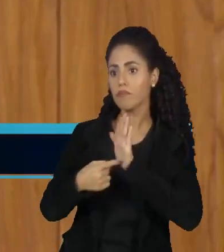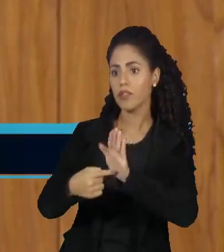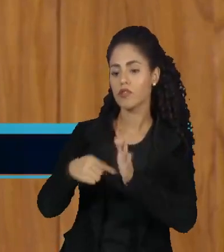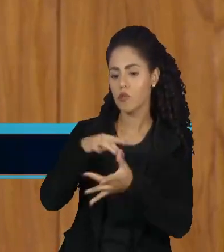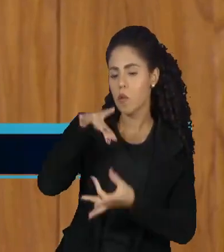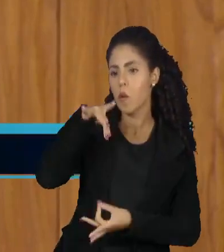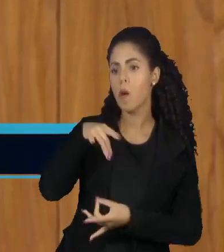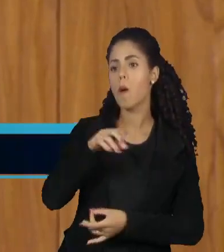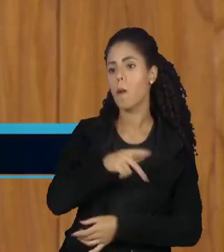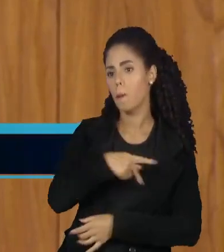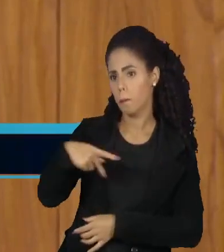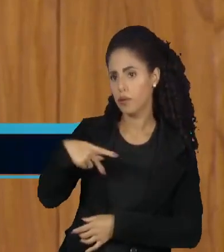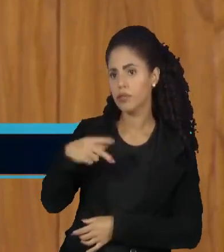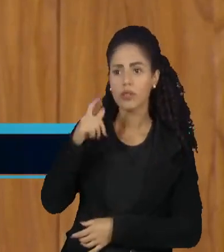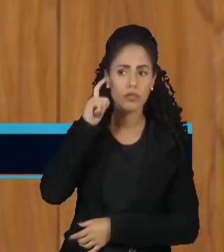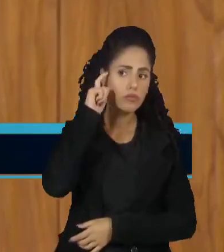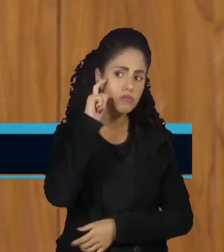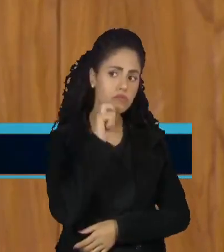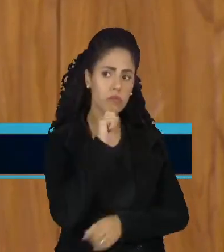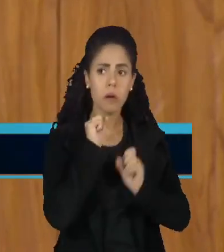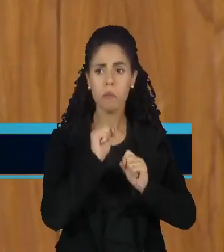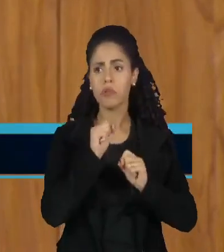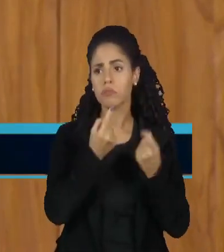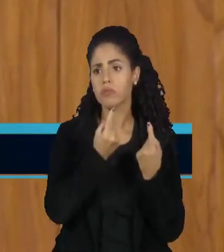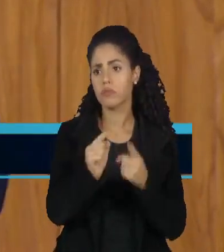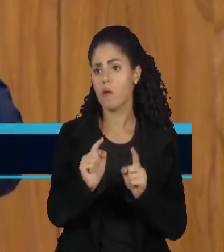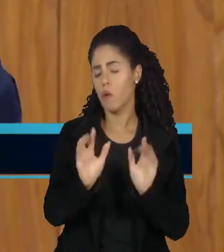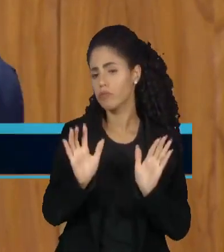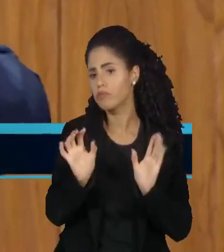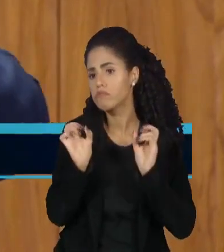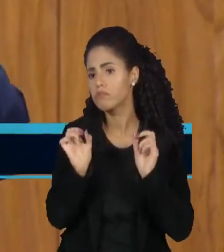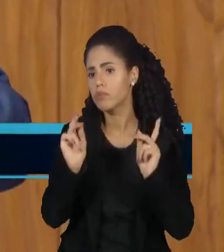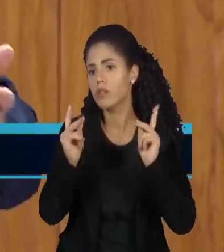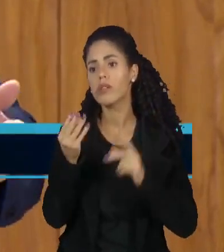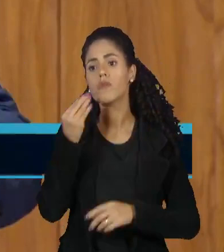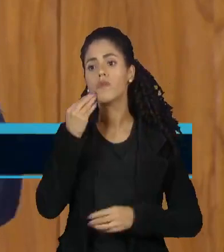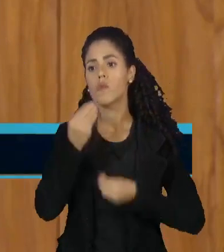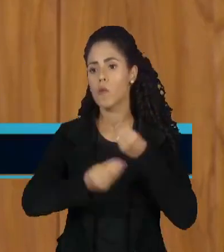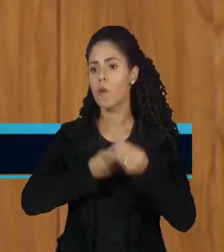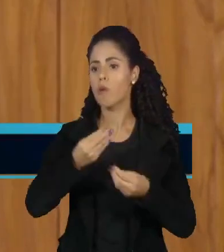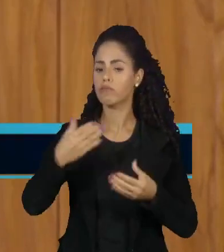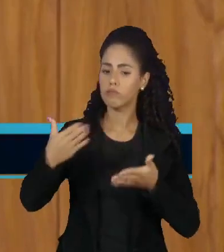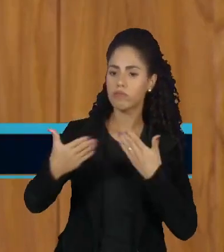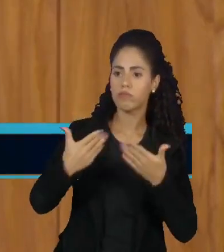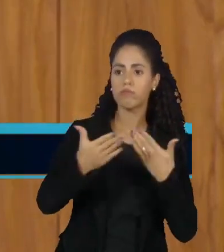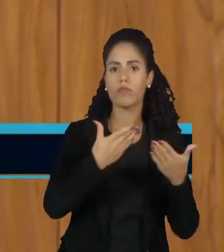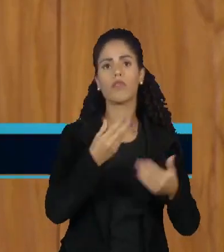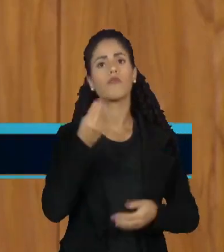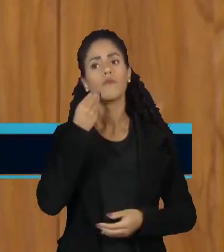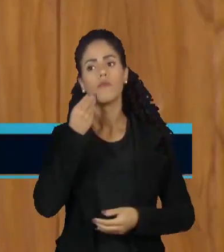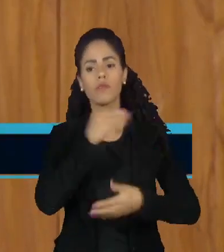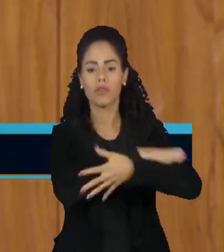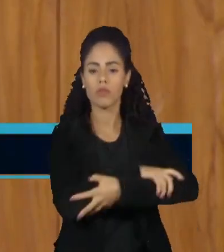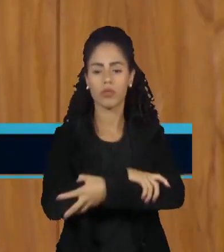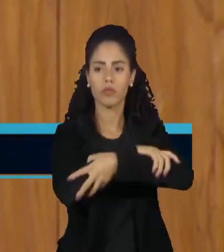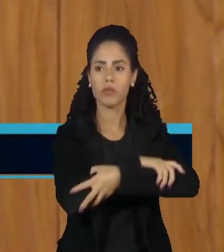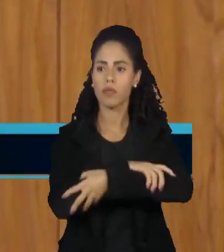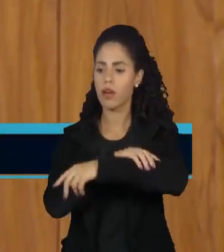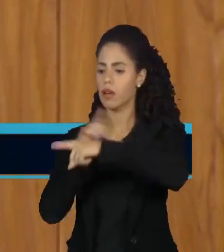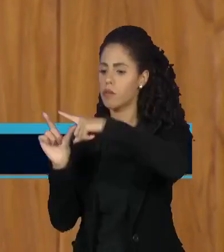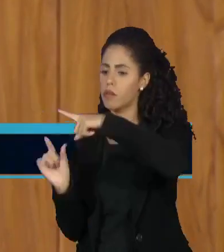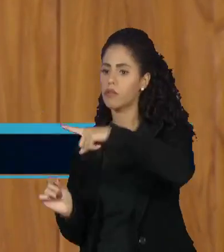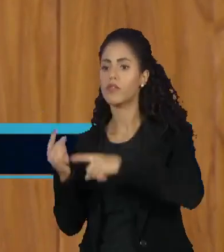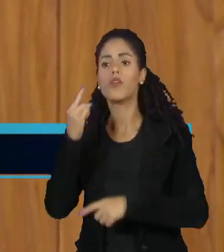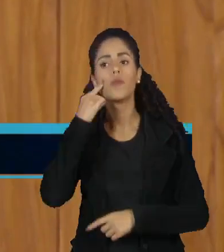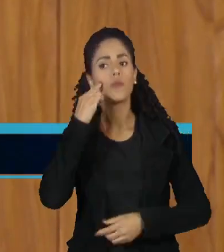o presidente Macron tenha o direito de ser contra a proposta. E ainda vamos tentar continuar conversando com a União Europeia. Essa briga que tem